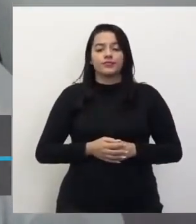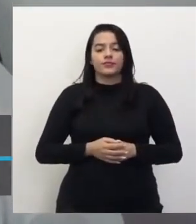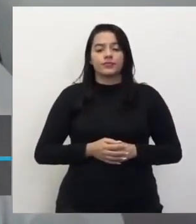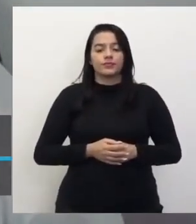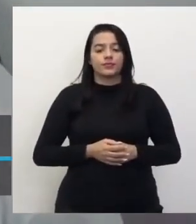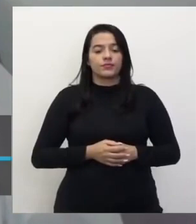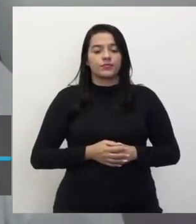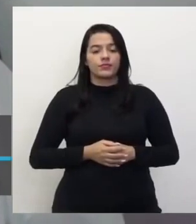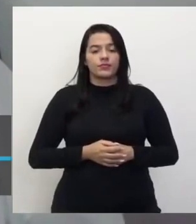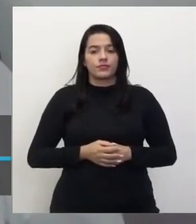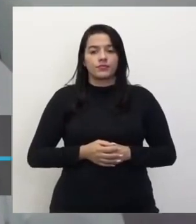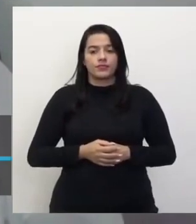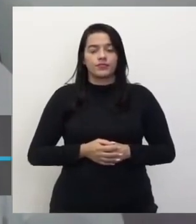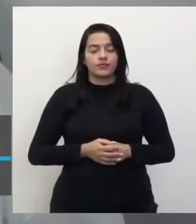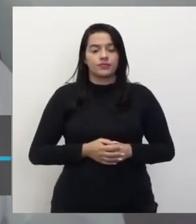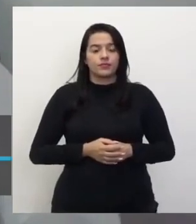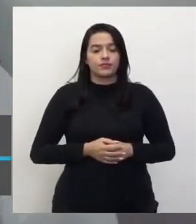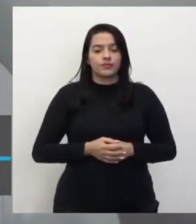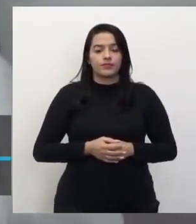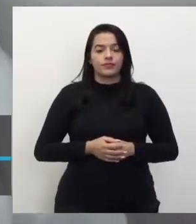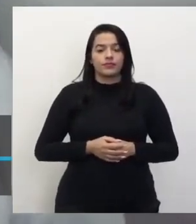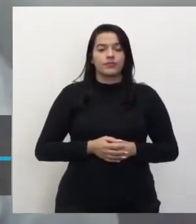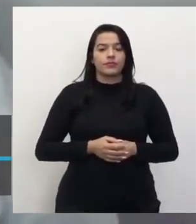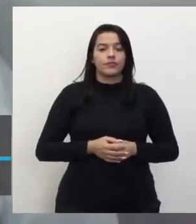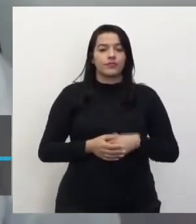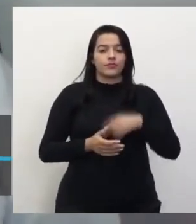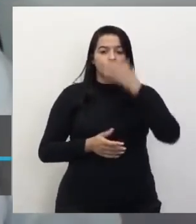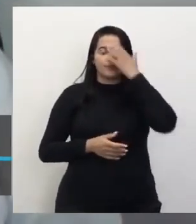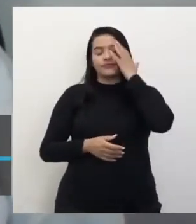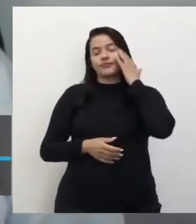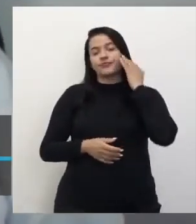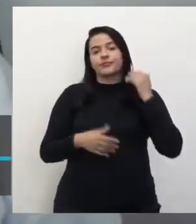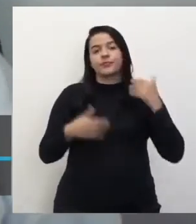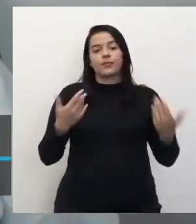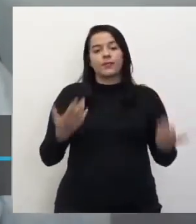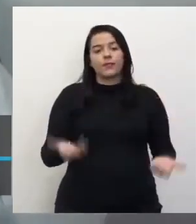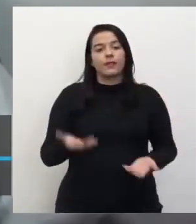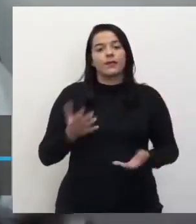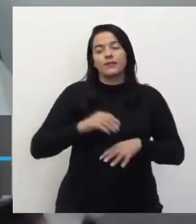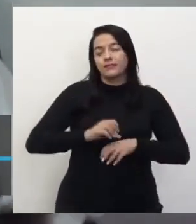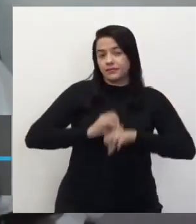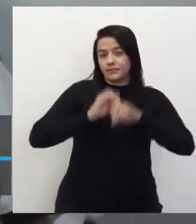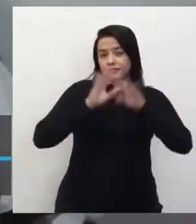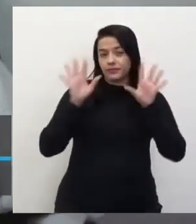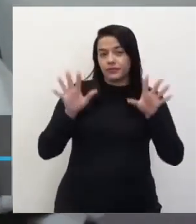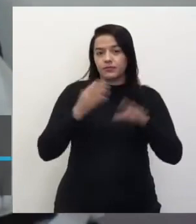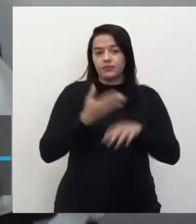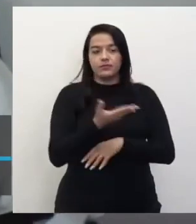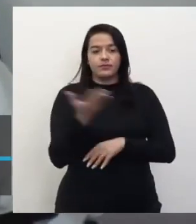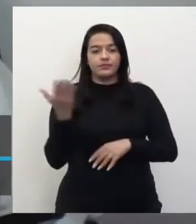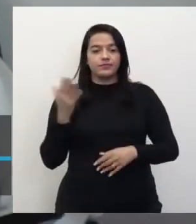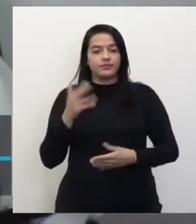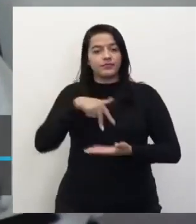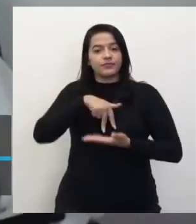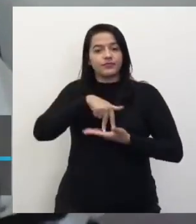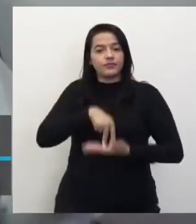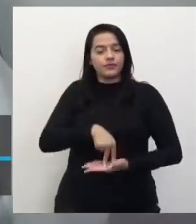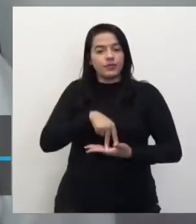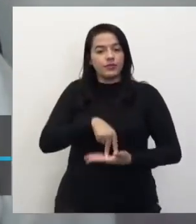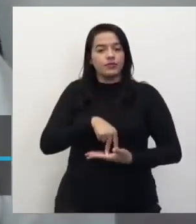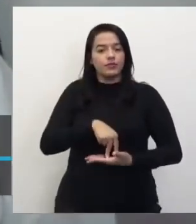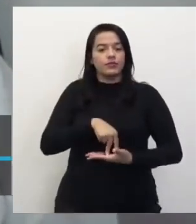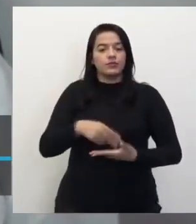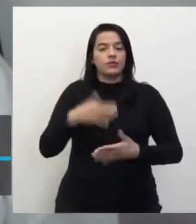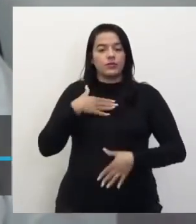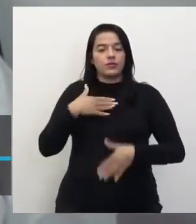então assim, ó, acho que tá mais na cara aí, vocês falaram que é sustentar o corpo, né?